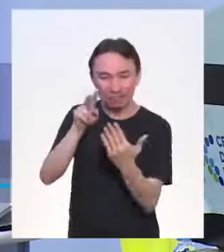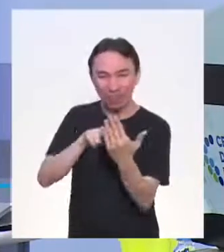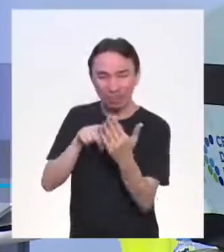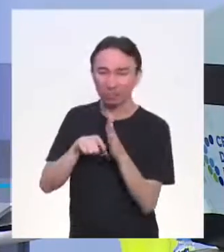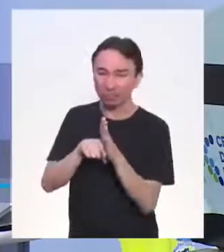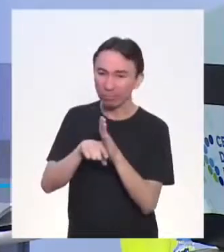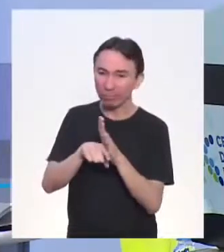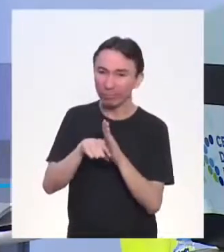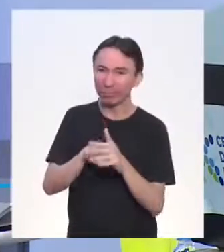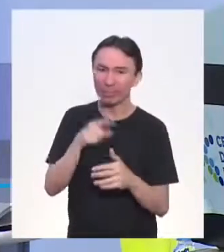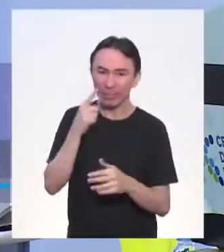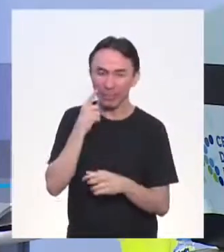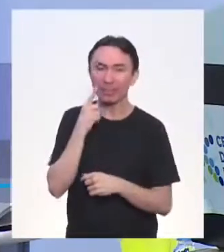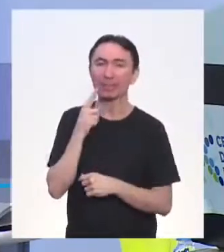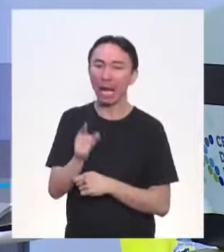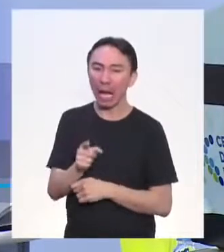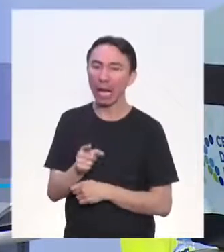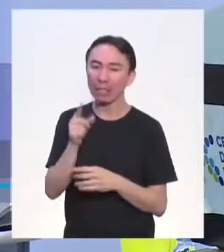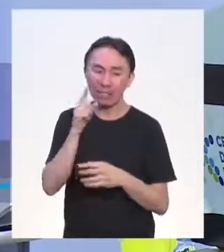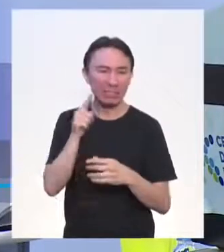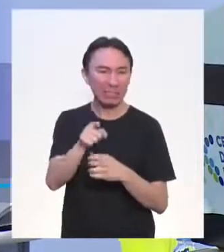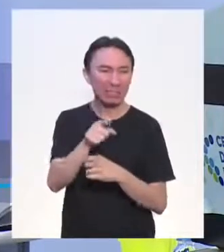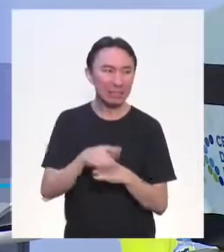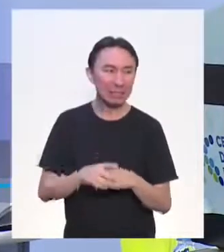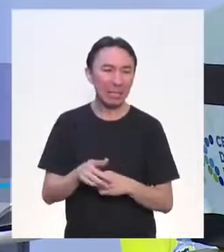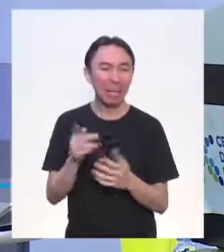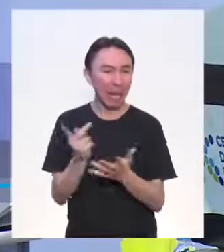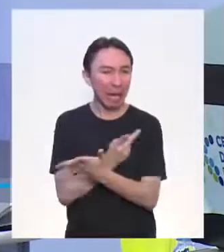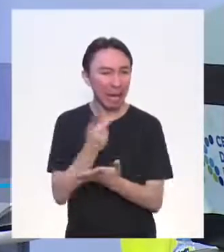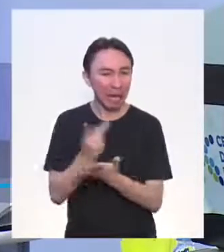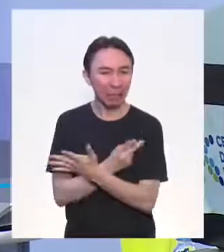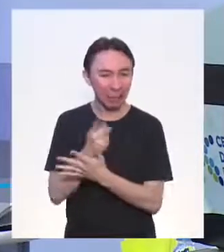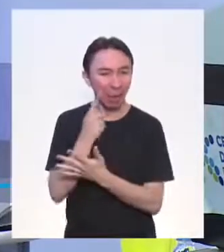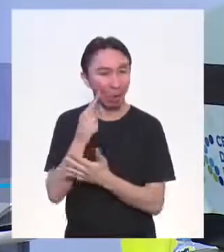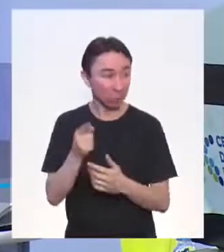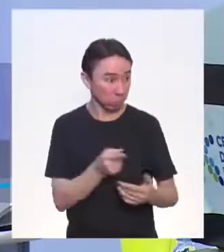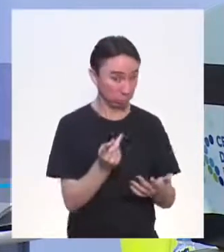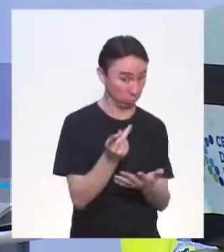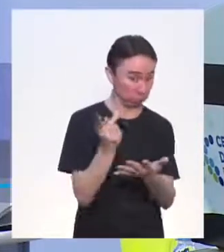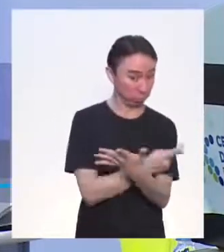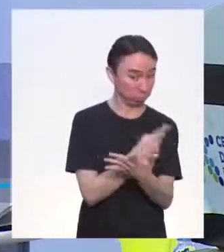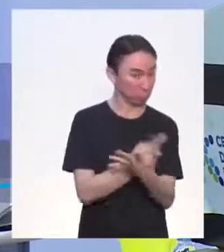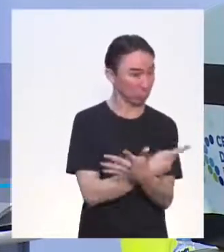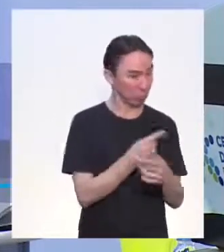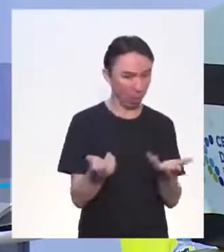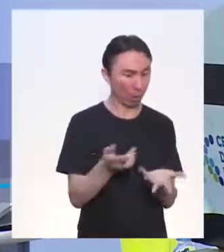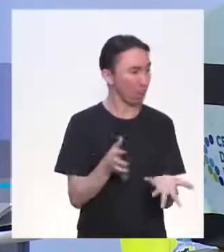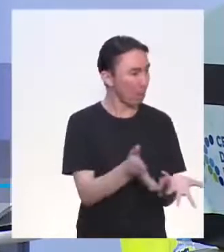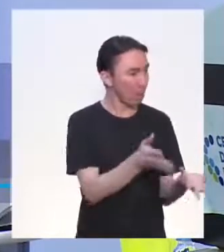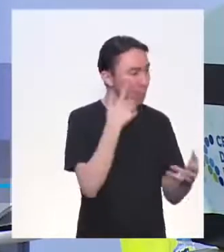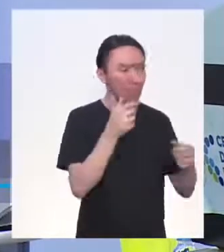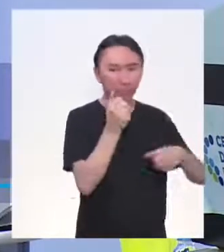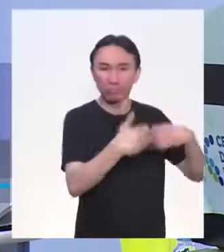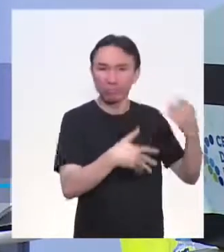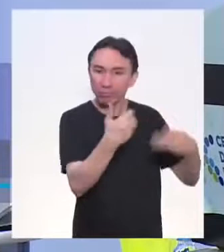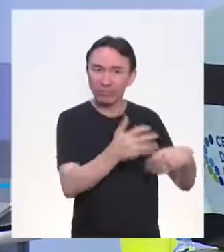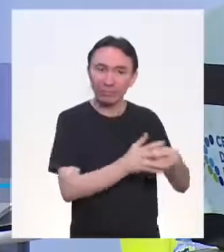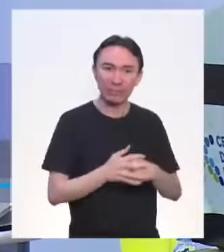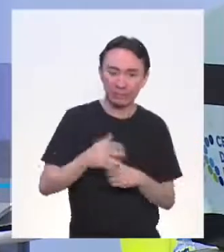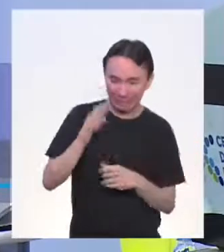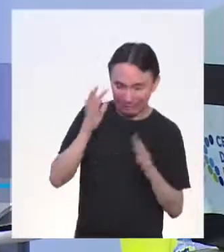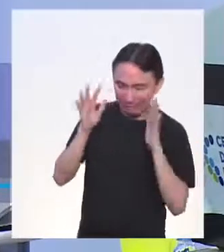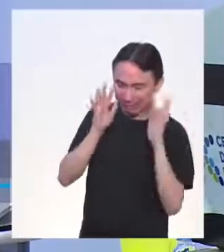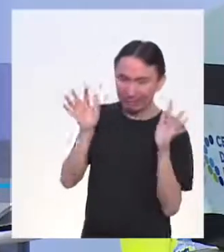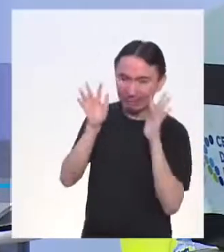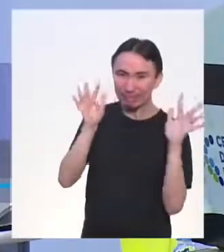no pensamento do outro, né, o que eu quero fazer com que ele reflita, melhor fica assim, né, eu quero que ele reflita exatamente nesse ponto, esse ponto não é